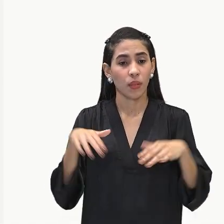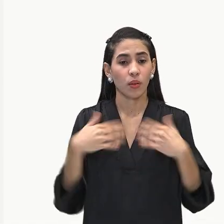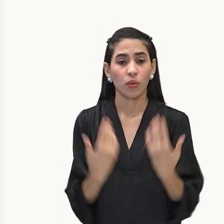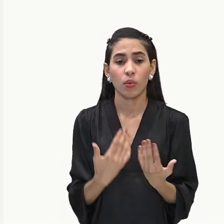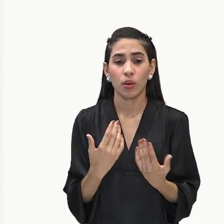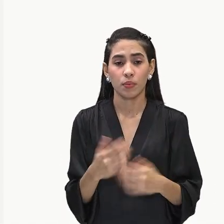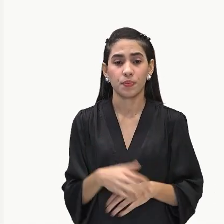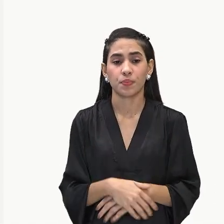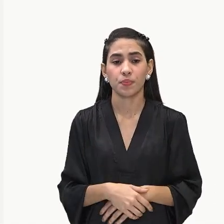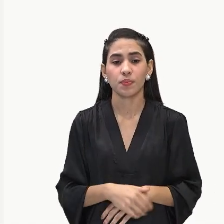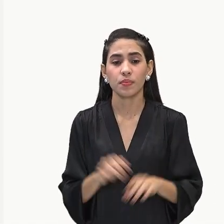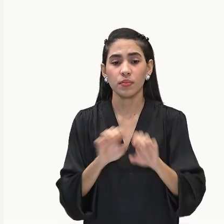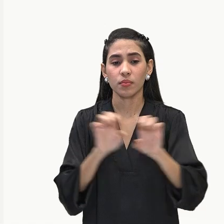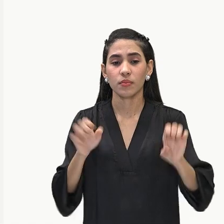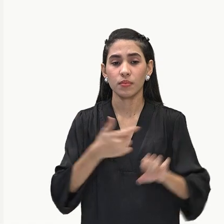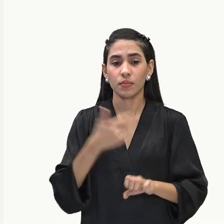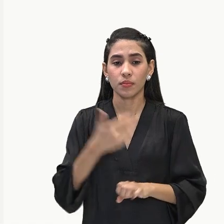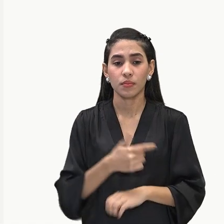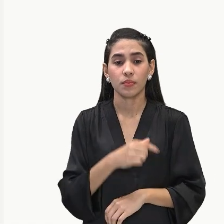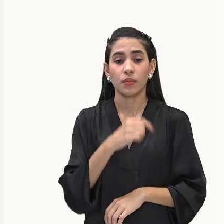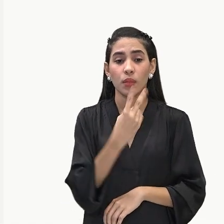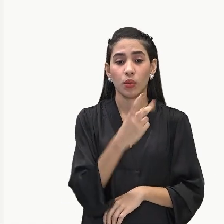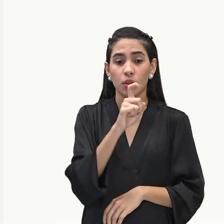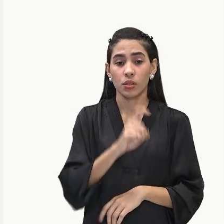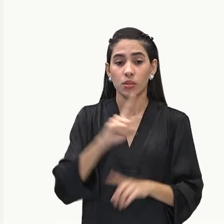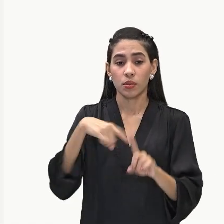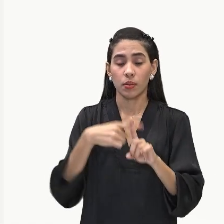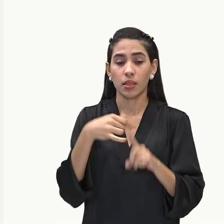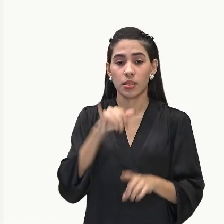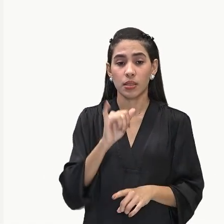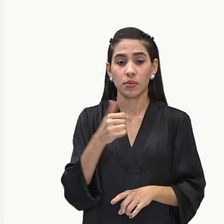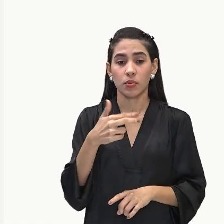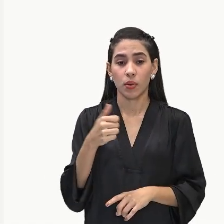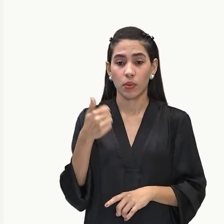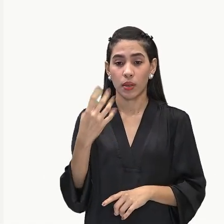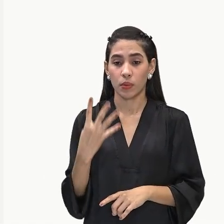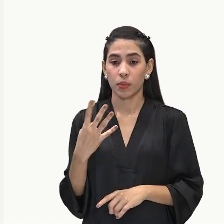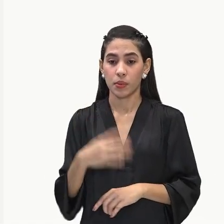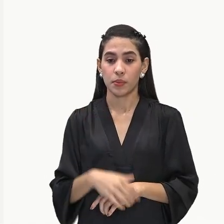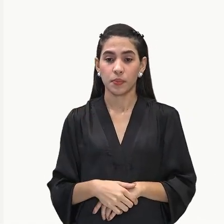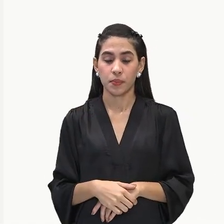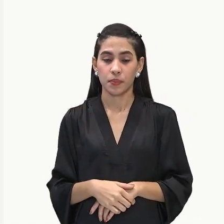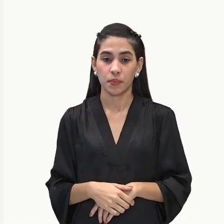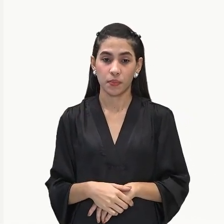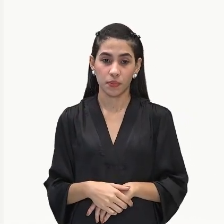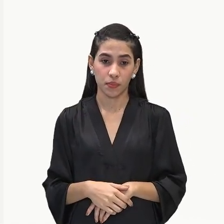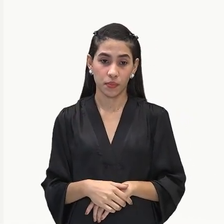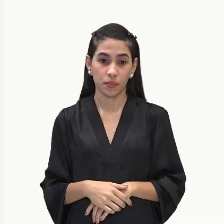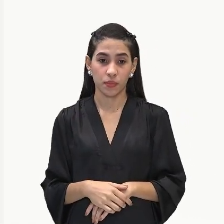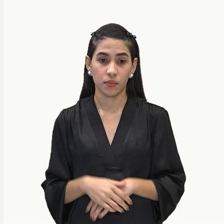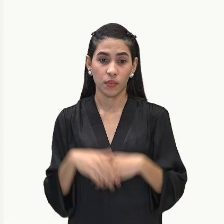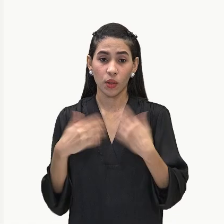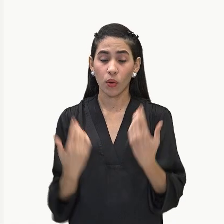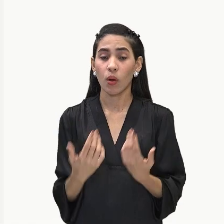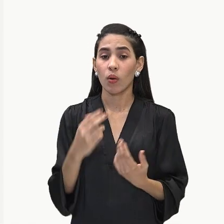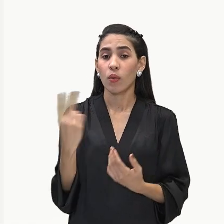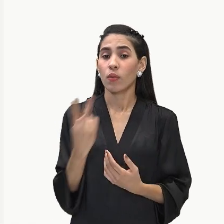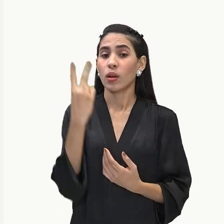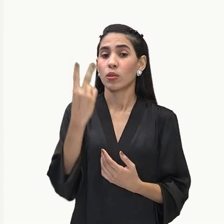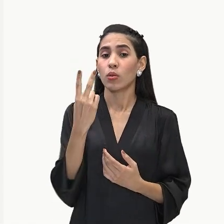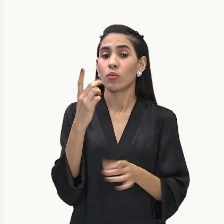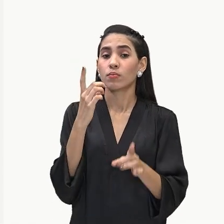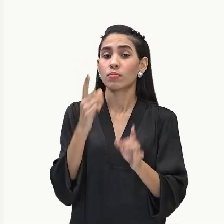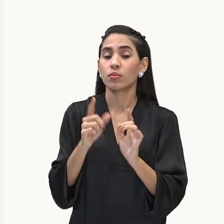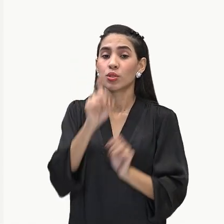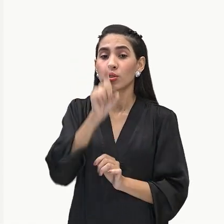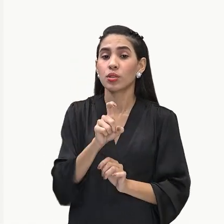segunda equação? 2x mais y igual a 14. Qual foi o valor do x